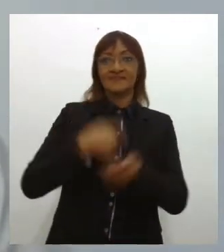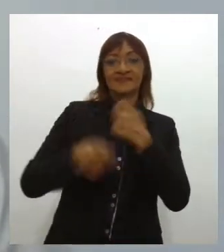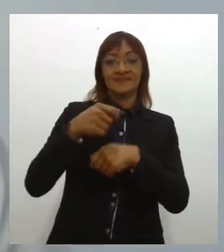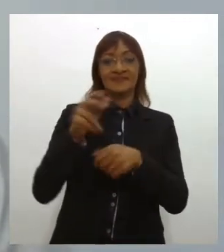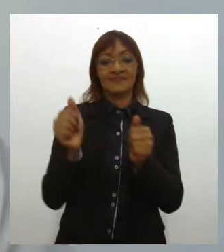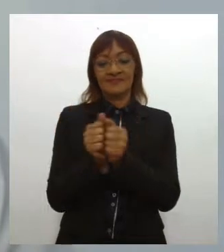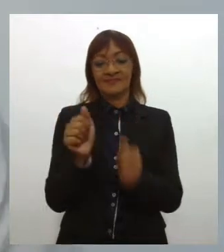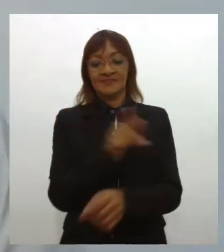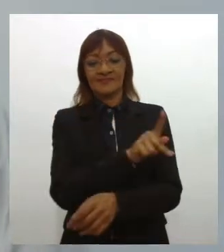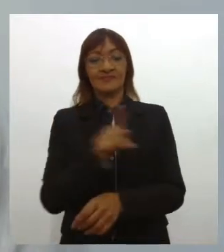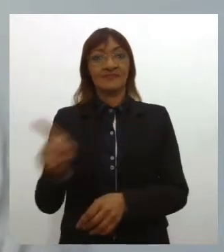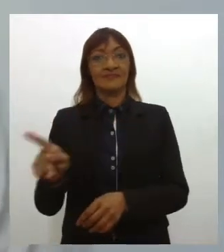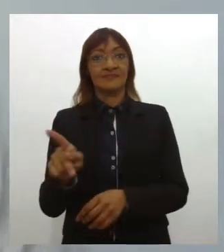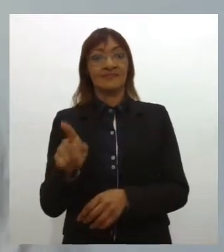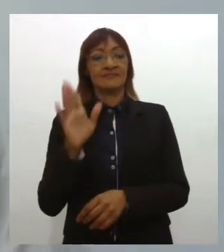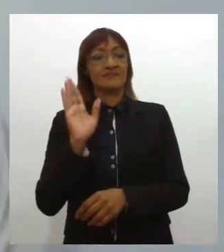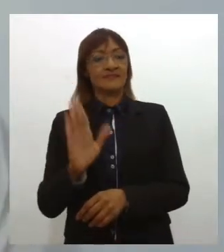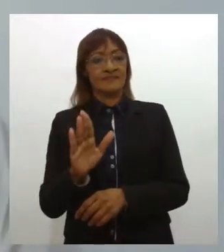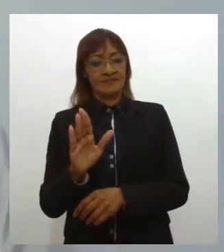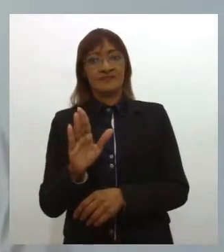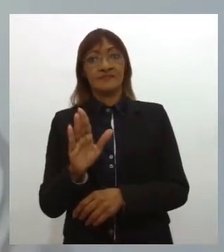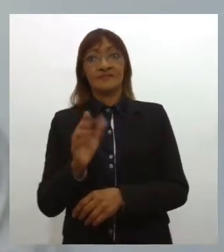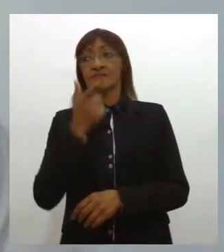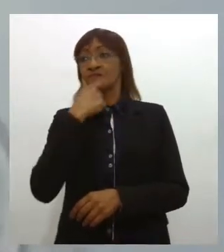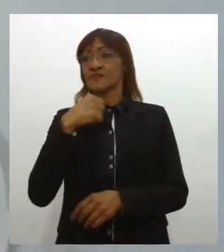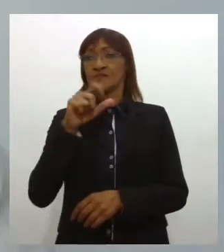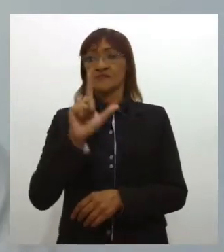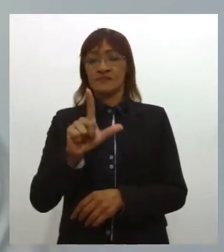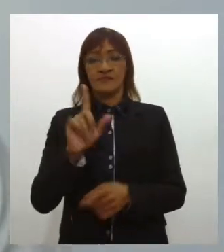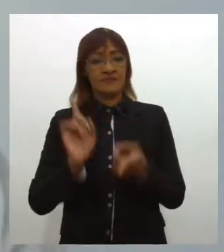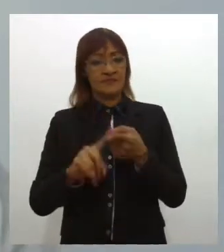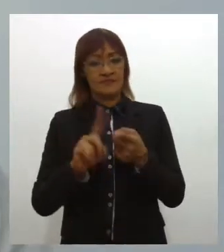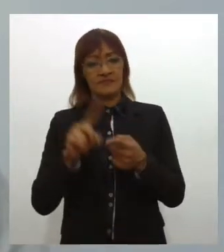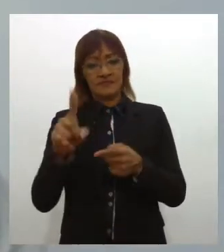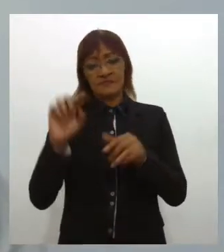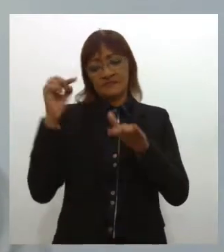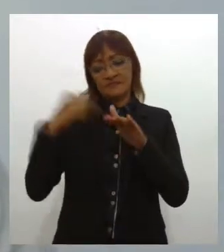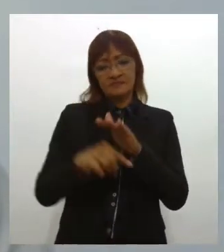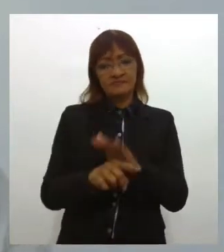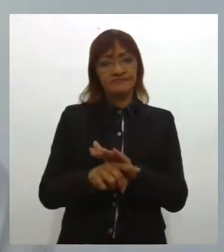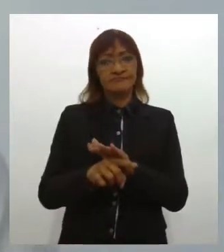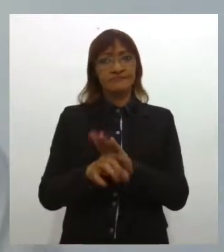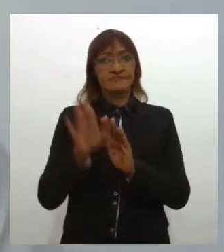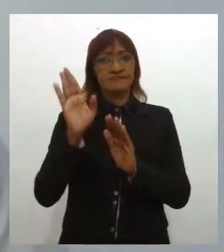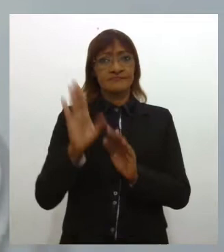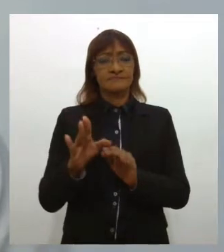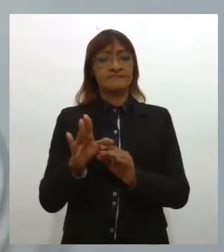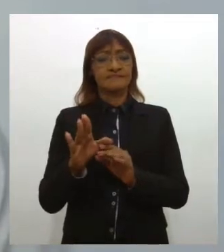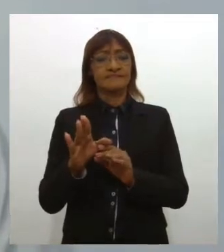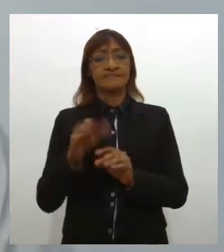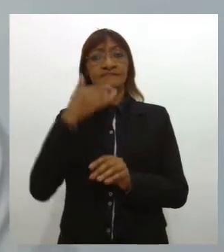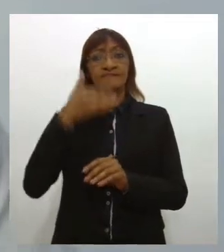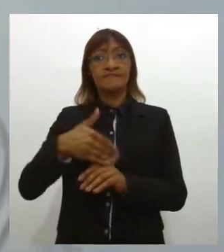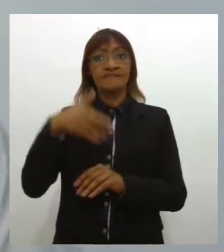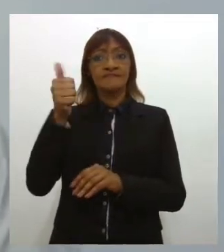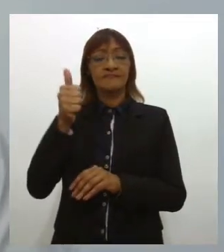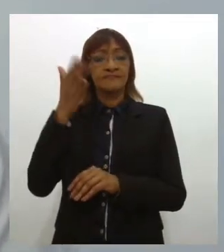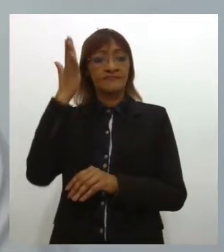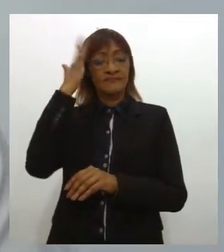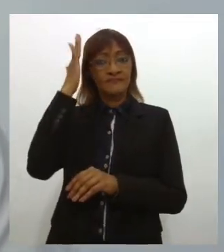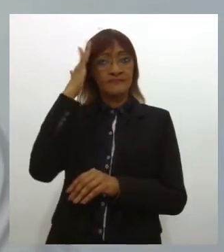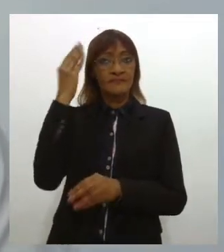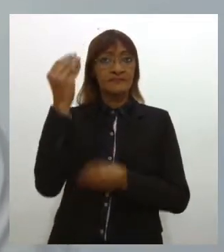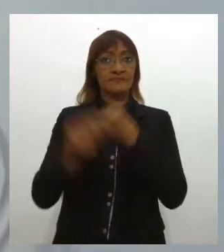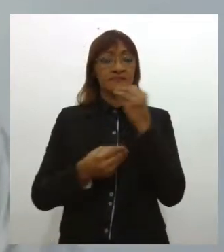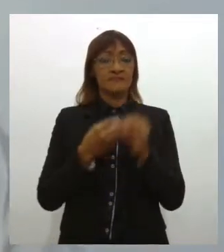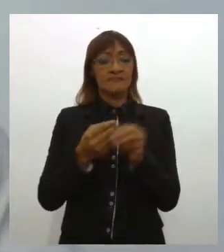presidente da Alese, o deputado Luciano Bispo, e viu-se a necessidade de se aprofundar alguns estudos, né, conhecer um pouco melhor sobre os dados de